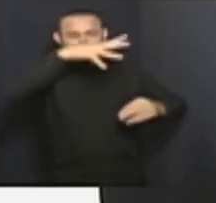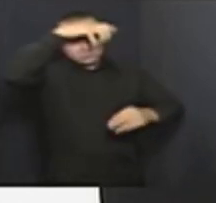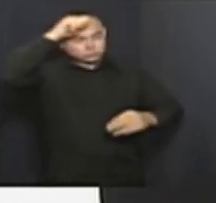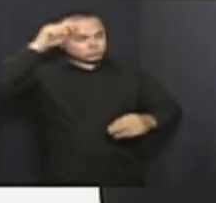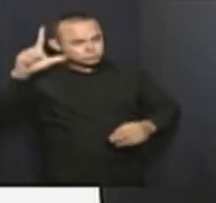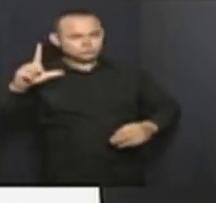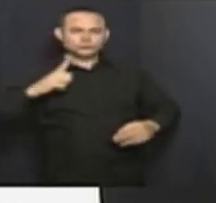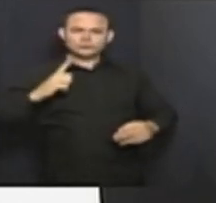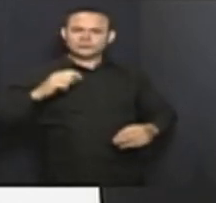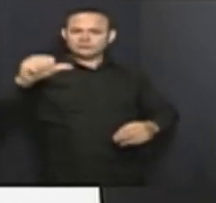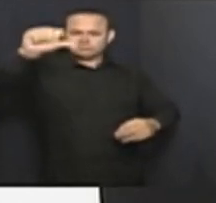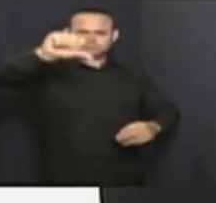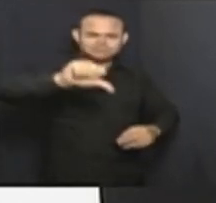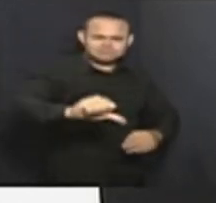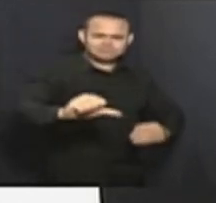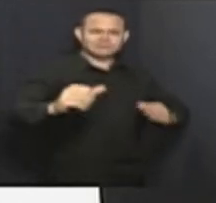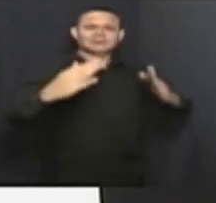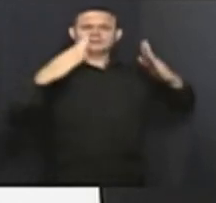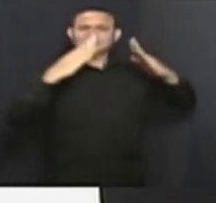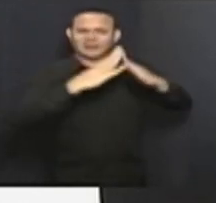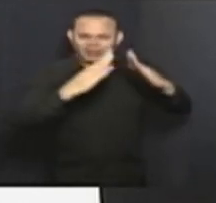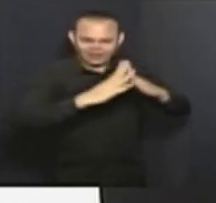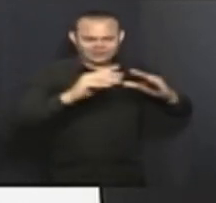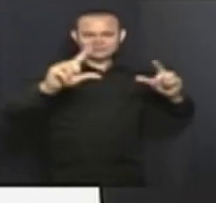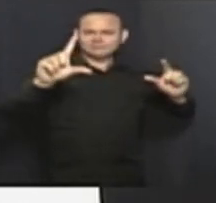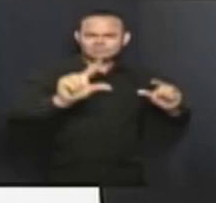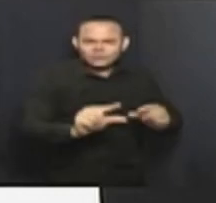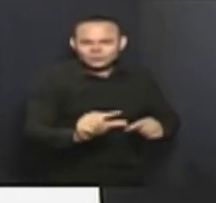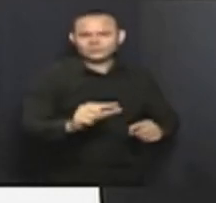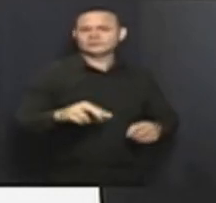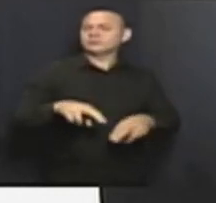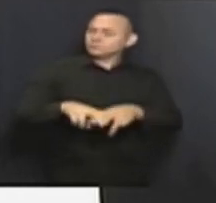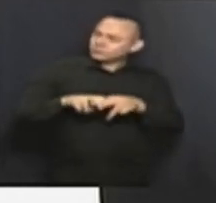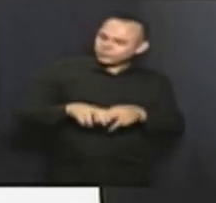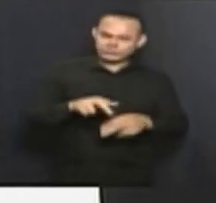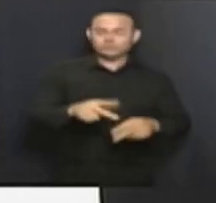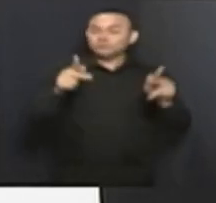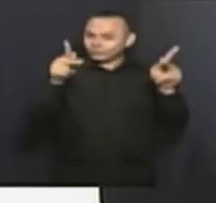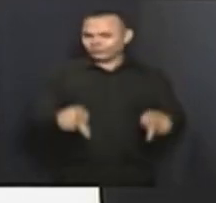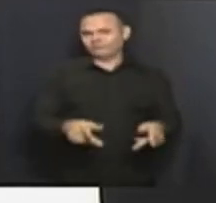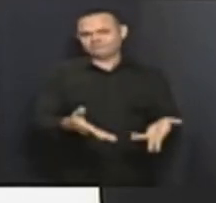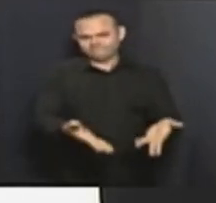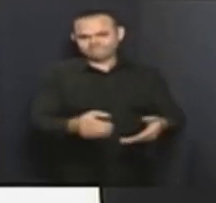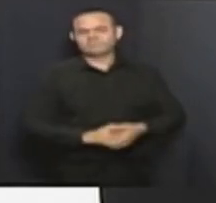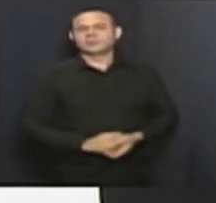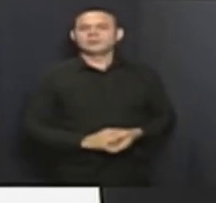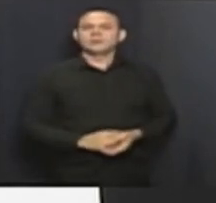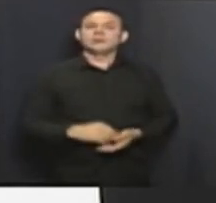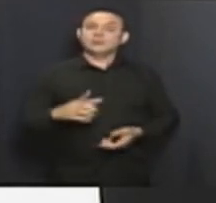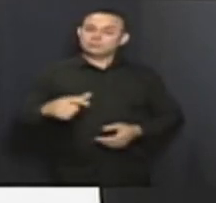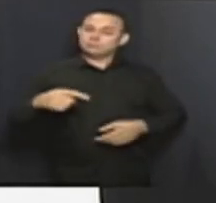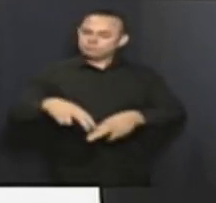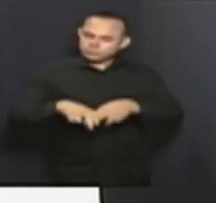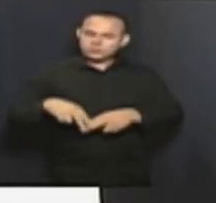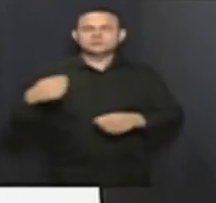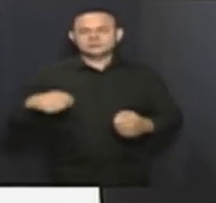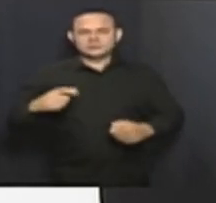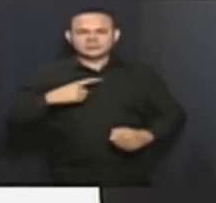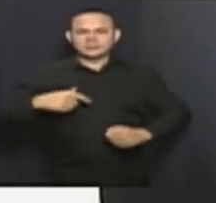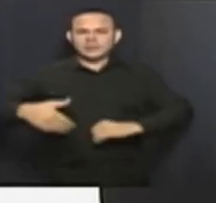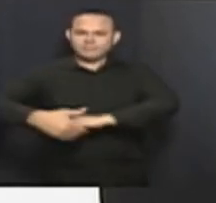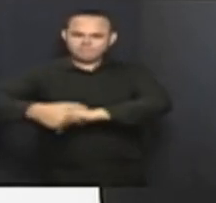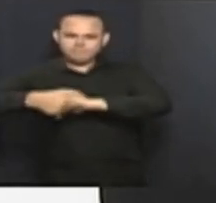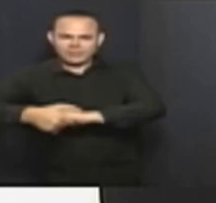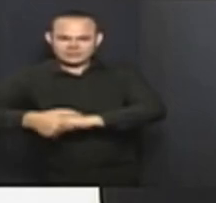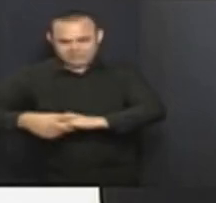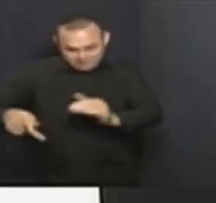em relação principalmente à sua população e a parceria tem que haver parceria o estado